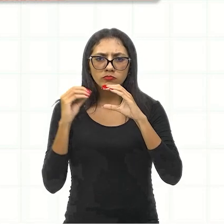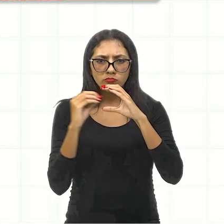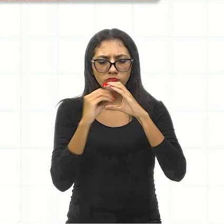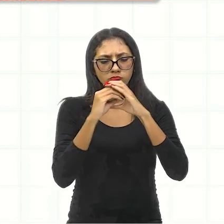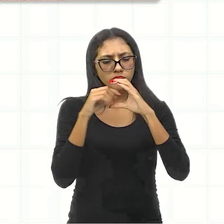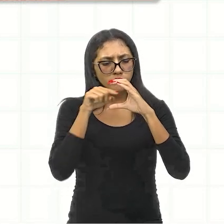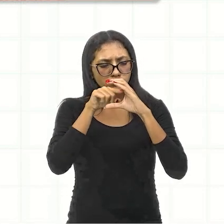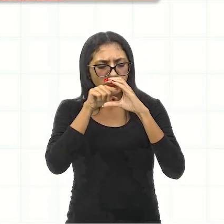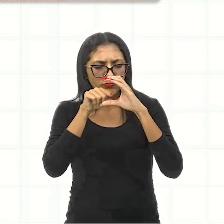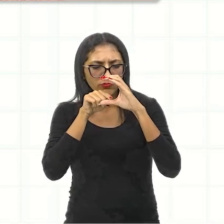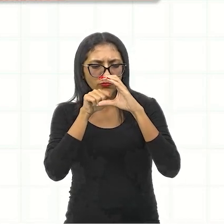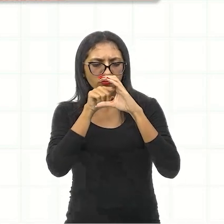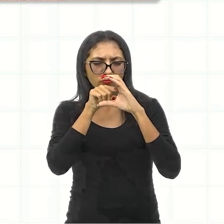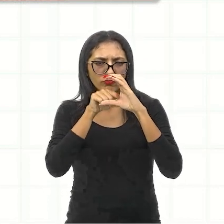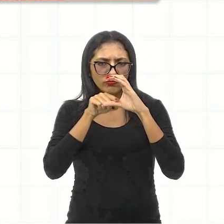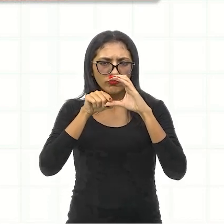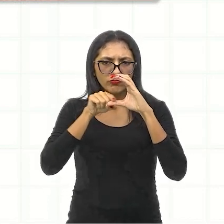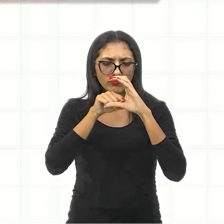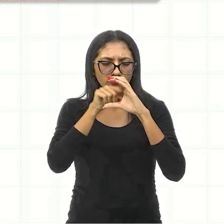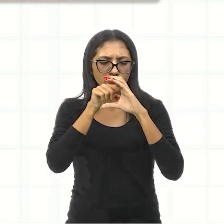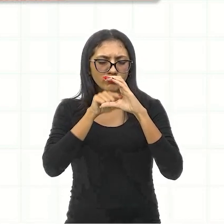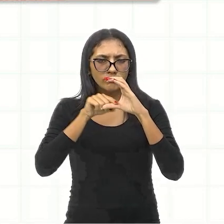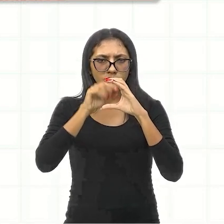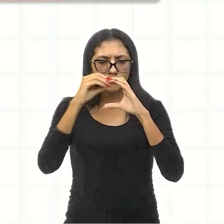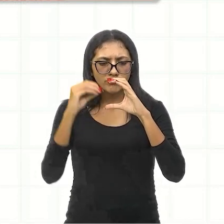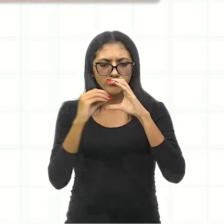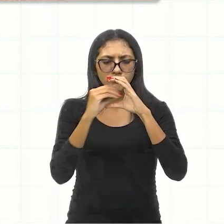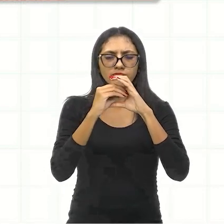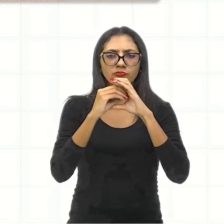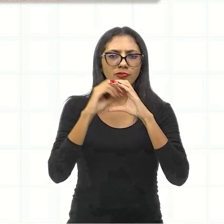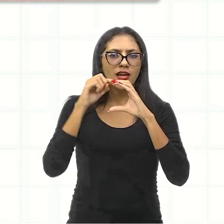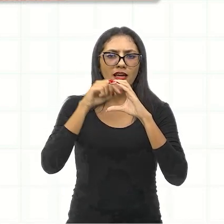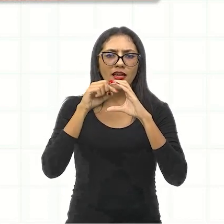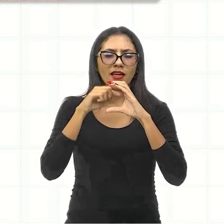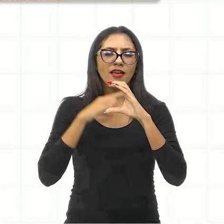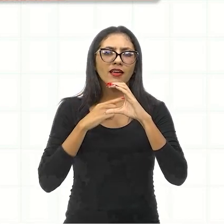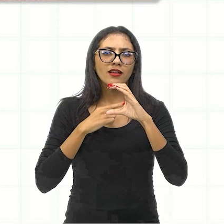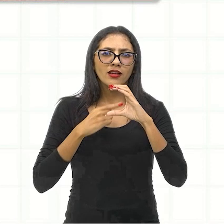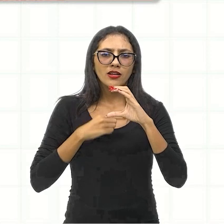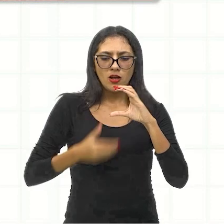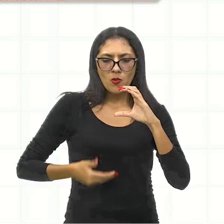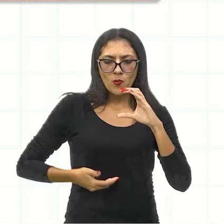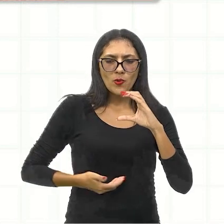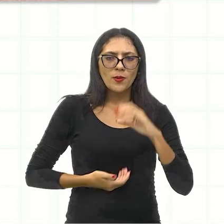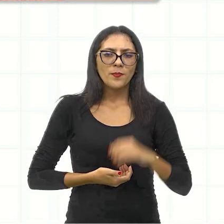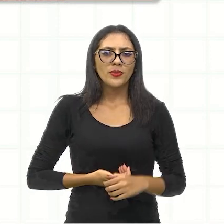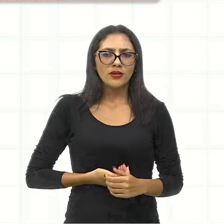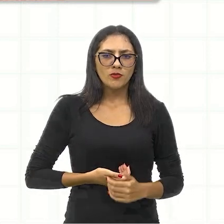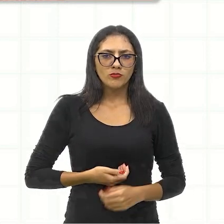estrutura você está visualizando aí o que será o embrião, né? Olha aí, o futuro embrião dentro aí do